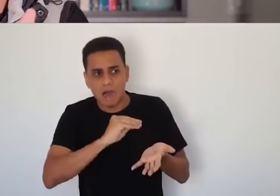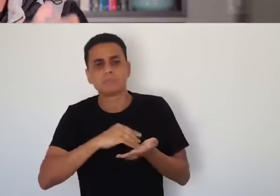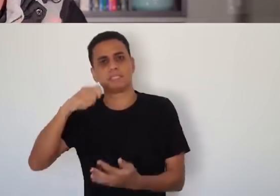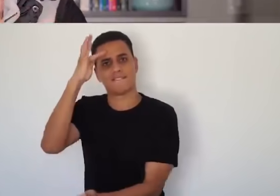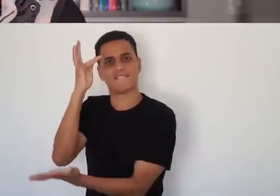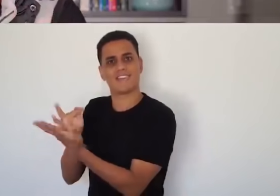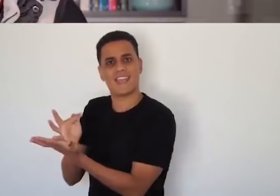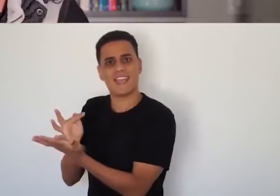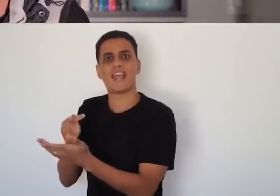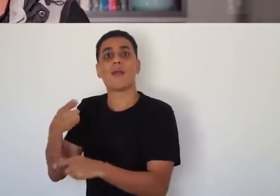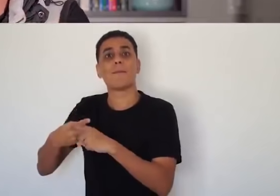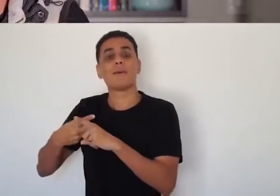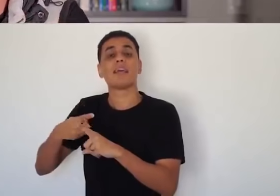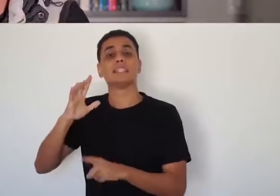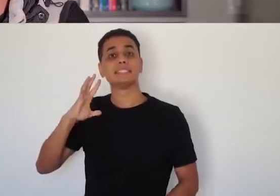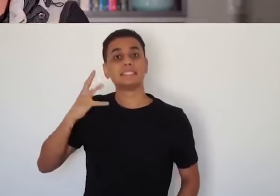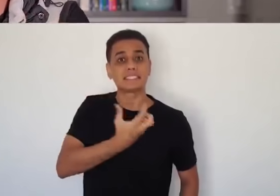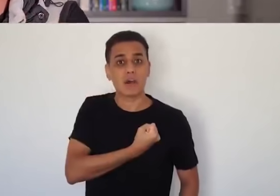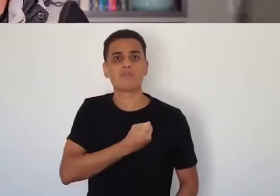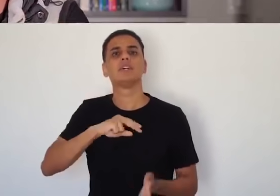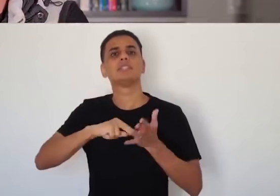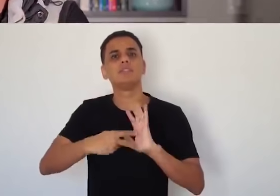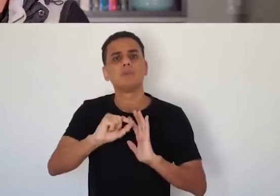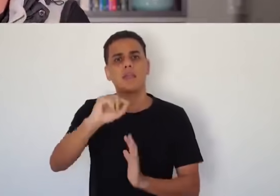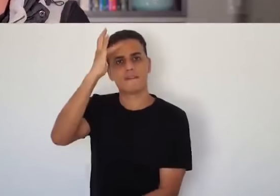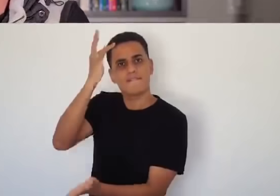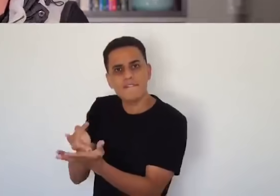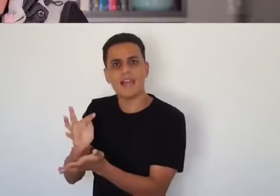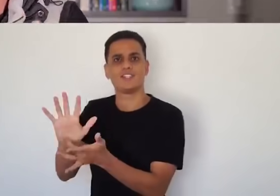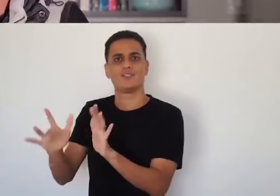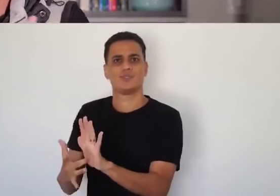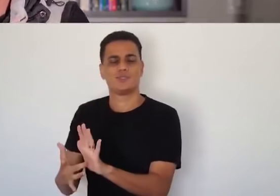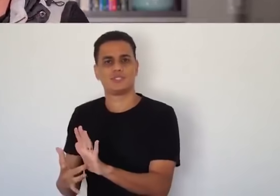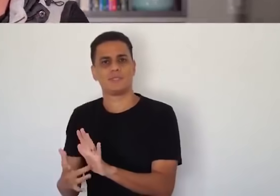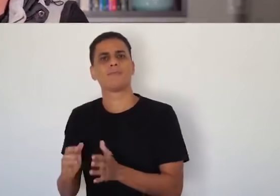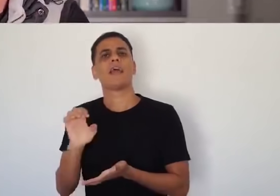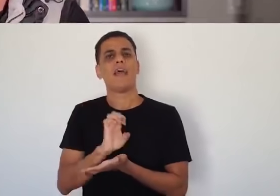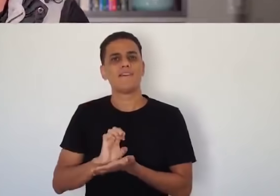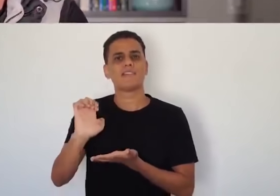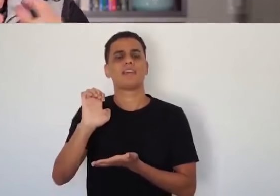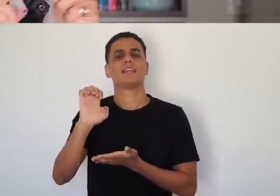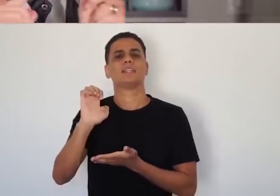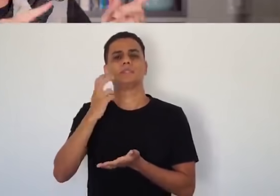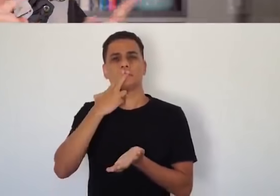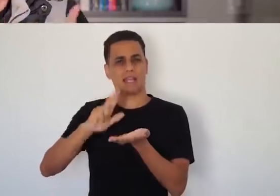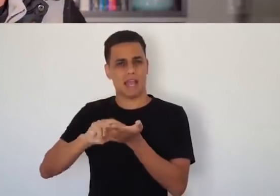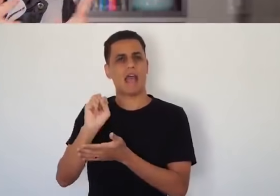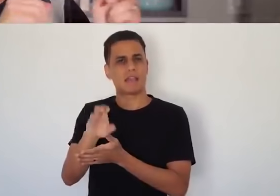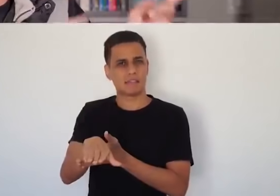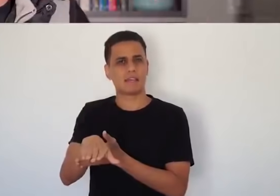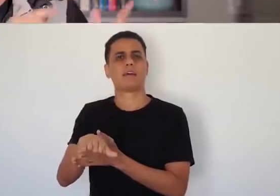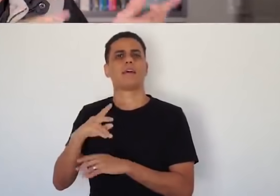das obras, não é pelas obras, para que ninguém se glorie. E Paulo, então, ele diz que de antemão Deus